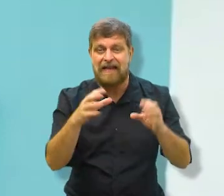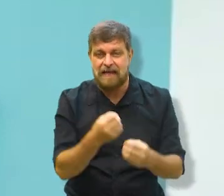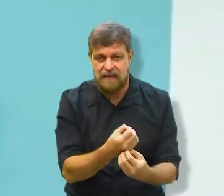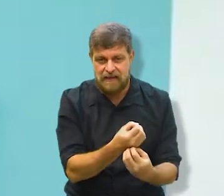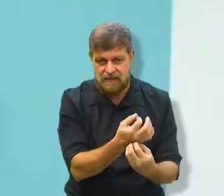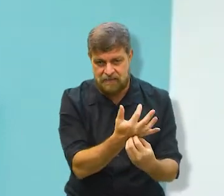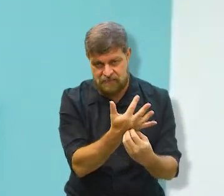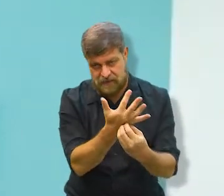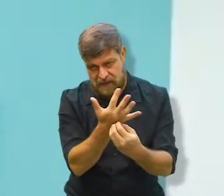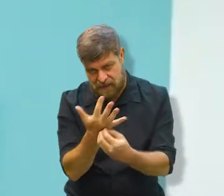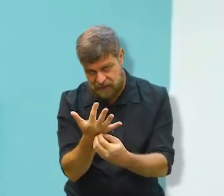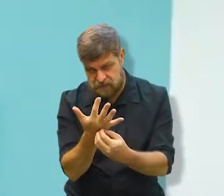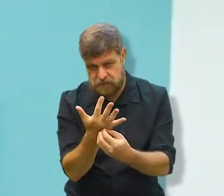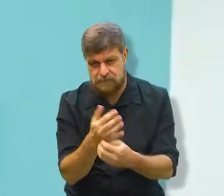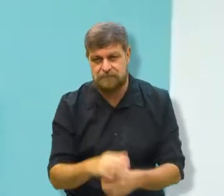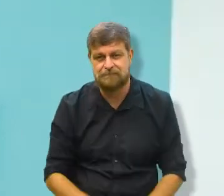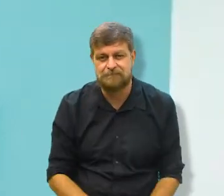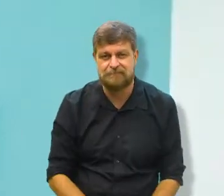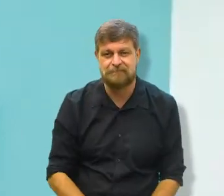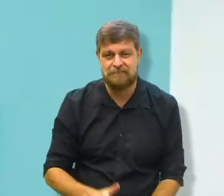é o